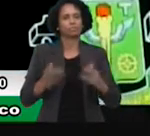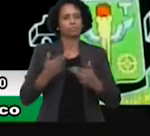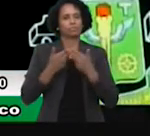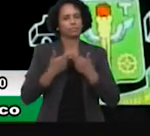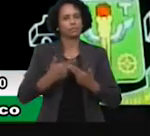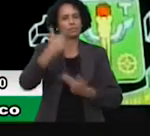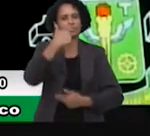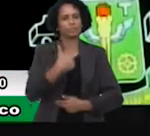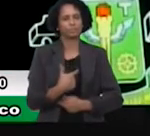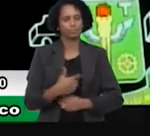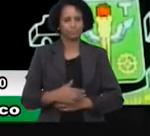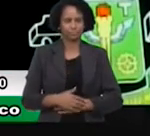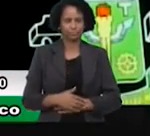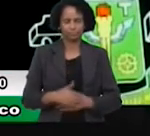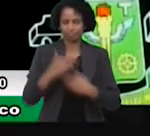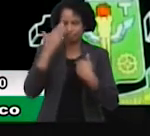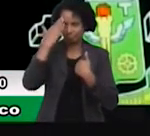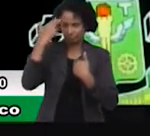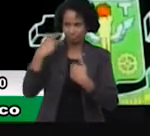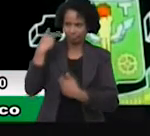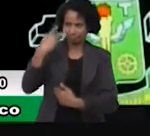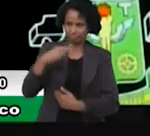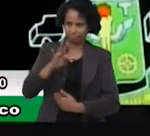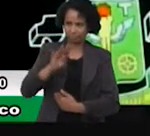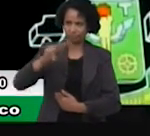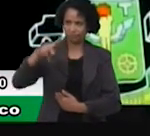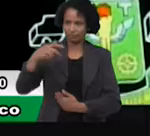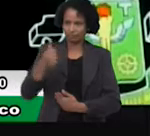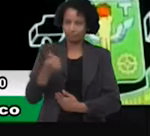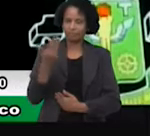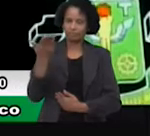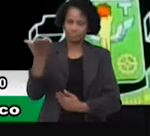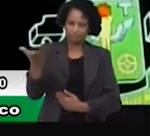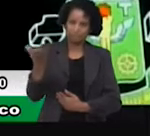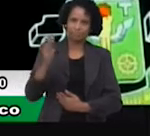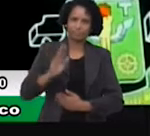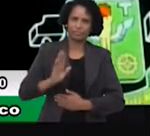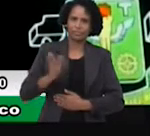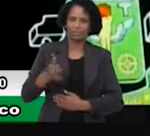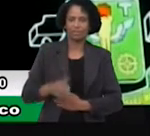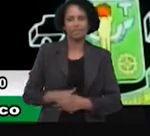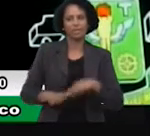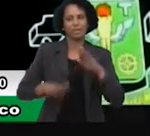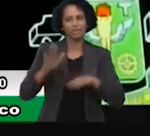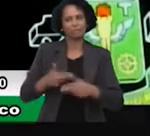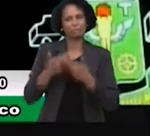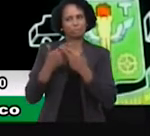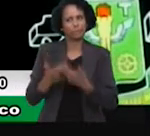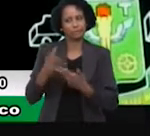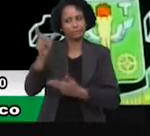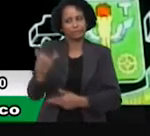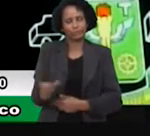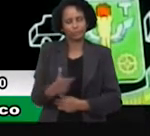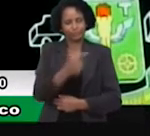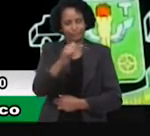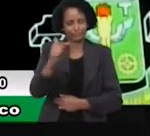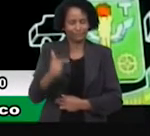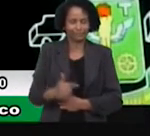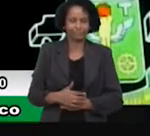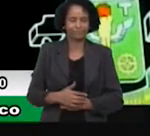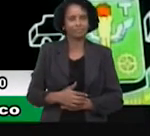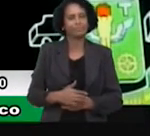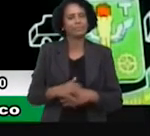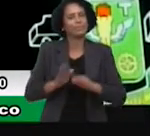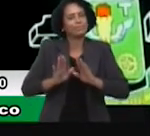Obrigado, nobre vereador. Tinha, confesso a Vossa Excelência que tem a dia que não dava para ter paciência com Vossa Excelência. Mas